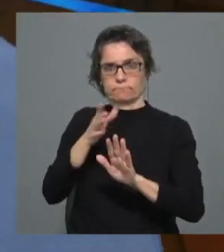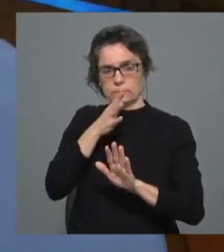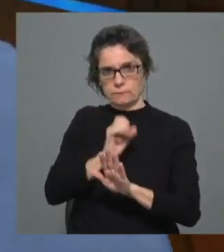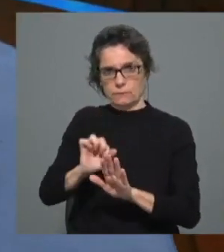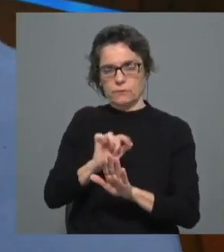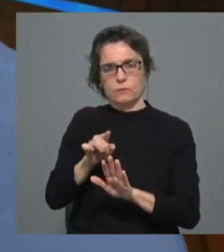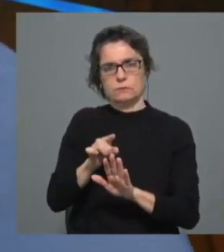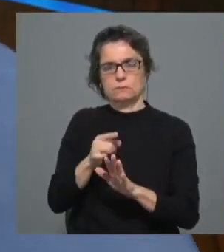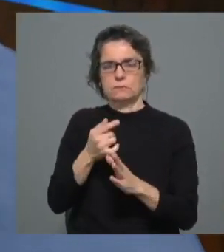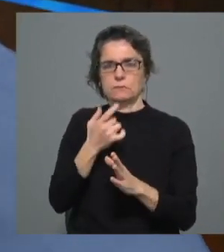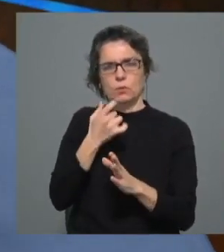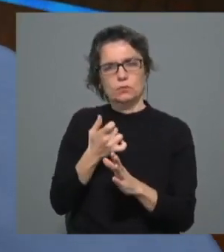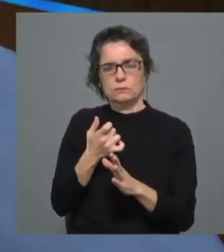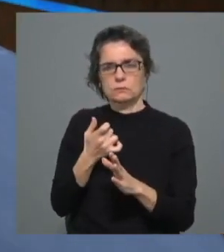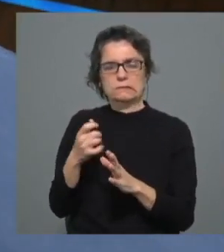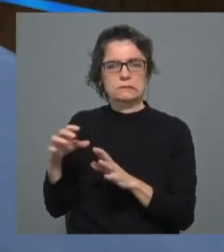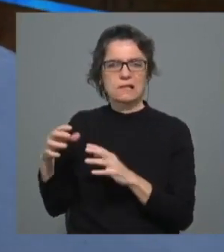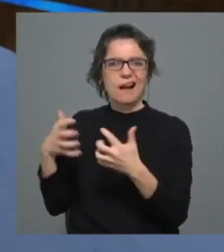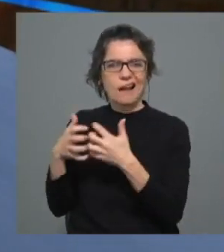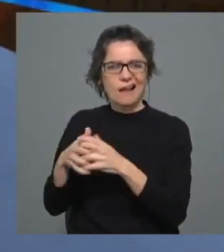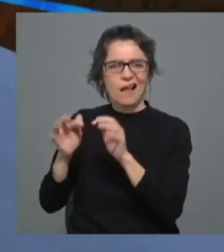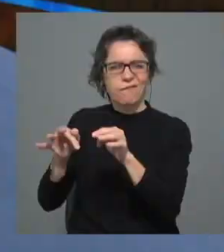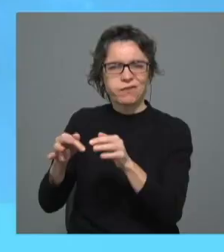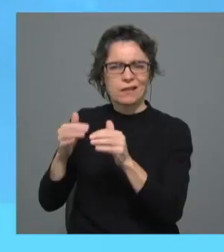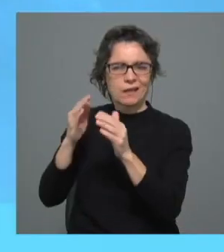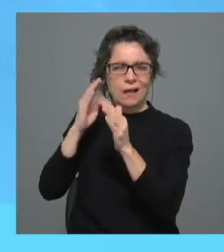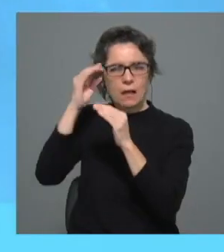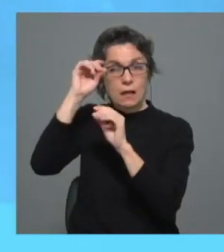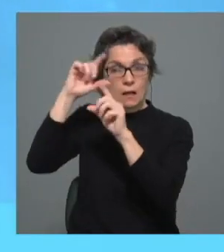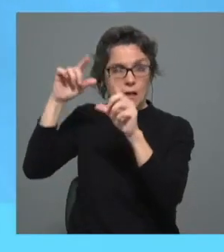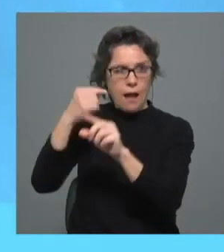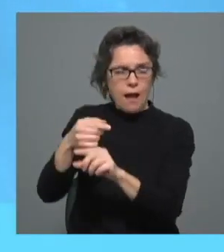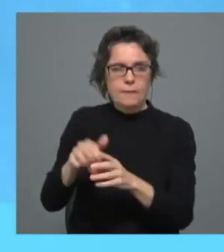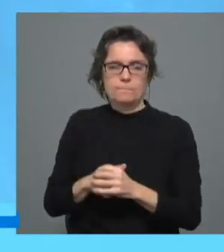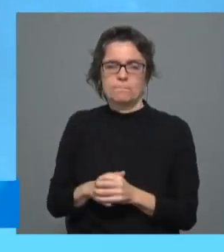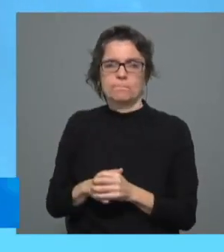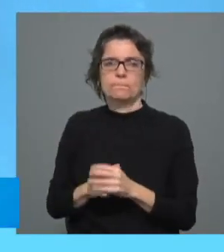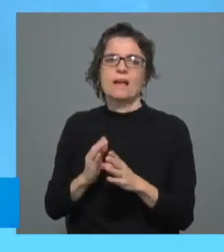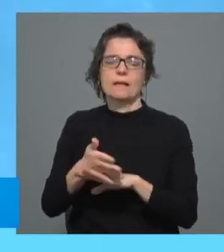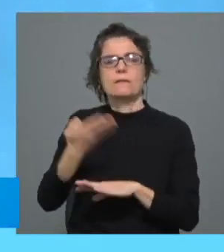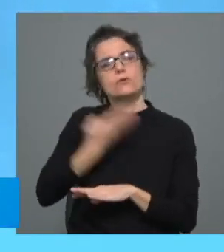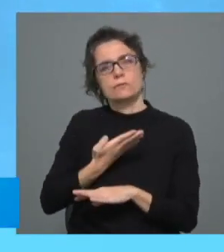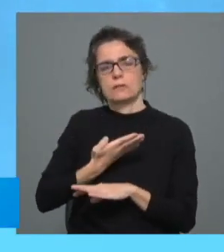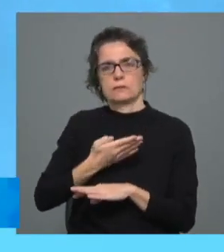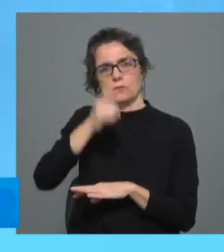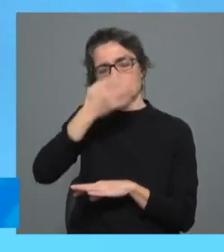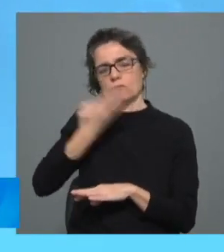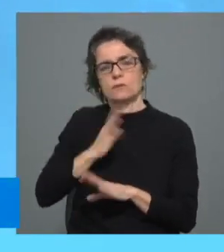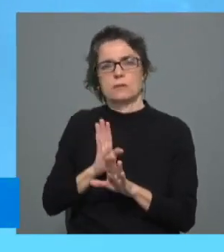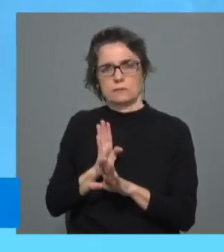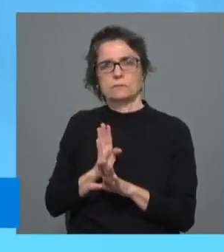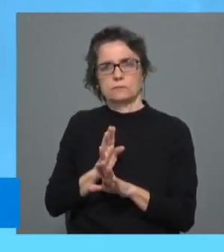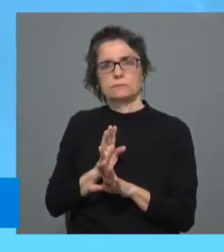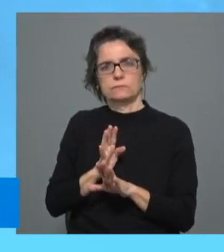fim desta invasão e desta guerra? Eu espero que se encontre na afirmação do direito, em primeiríssimo lugar, e